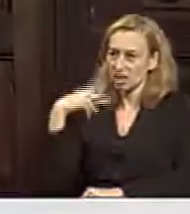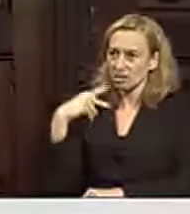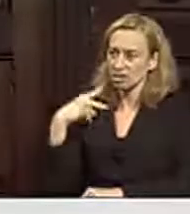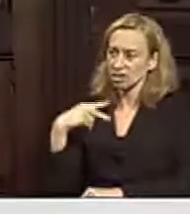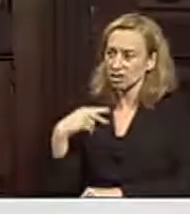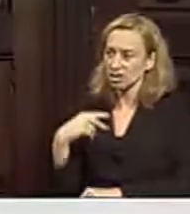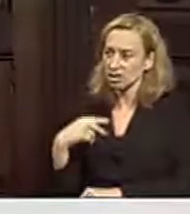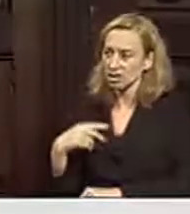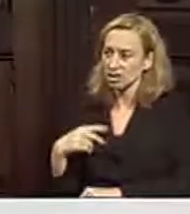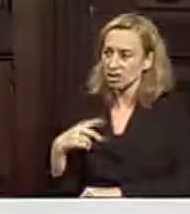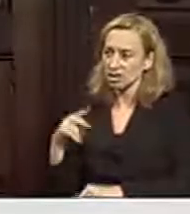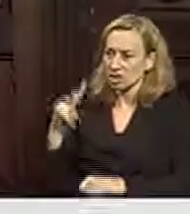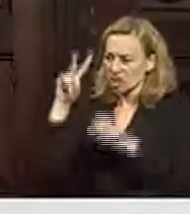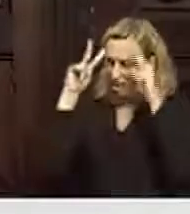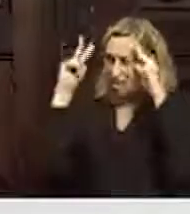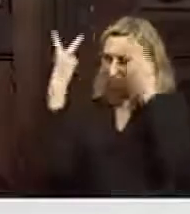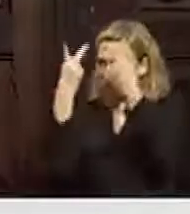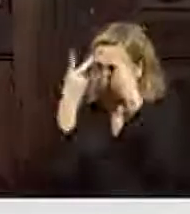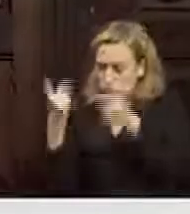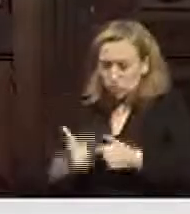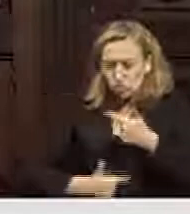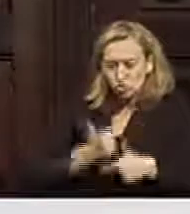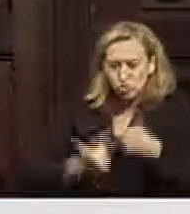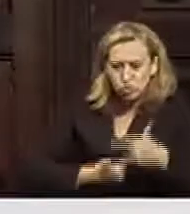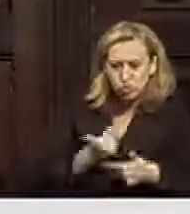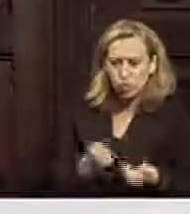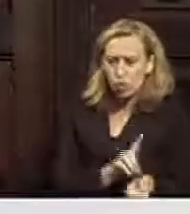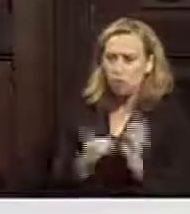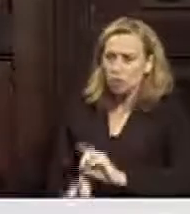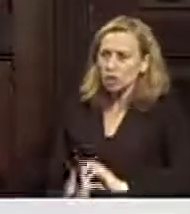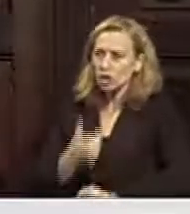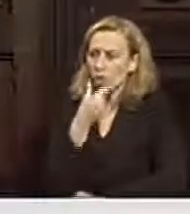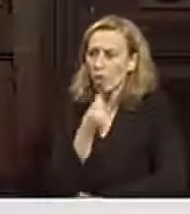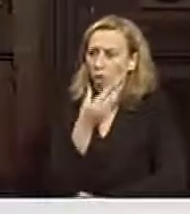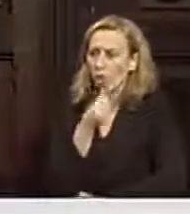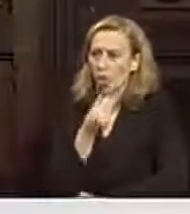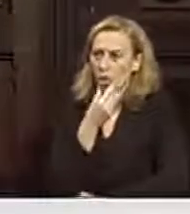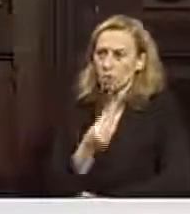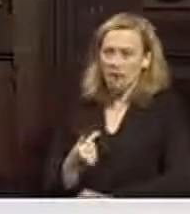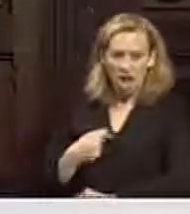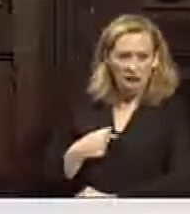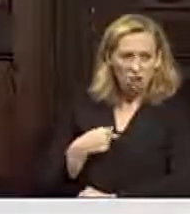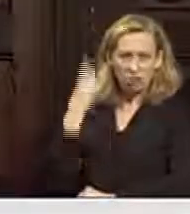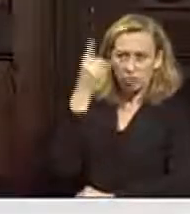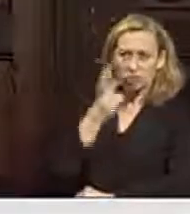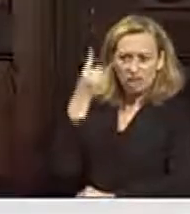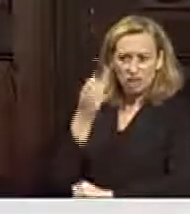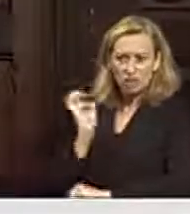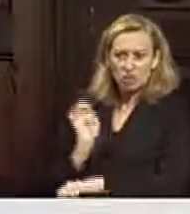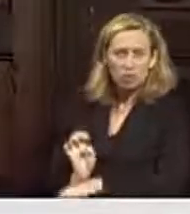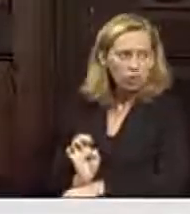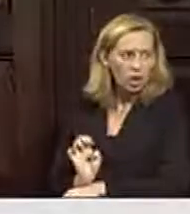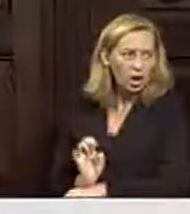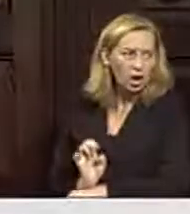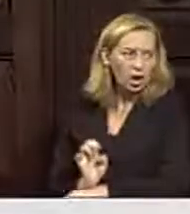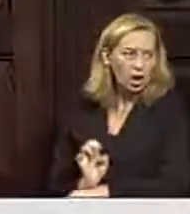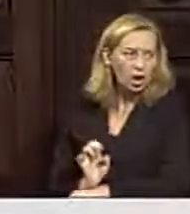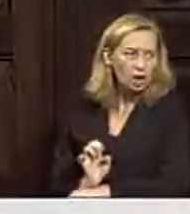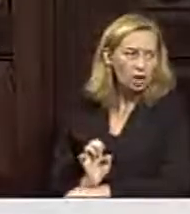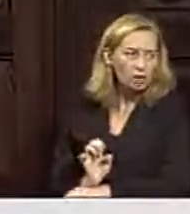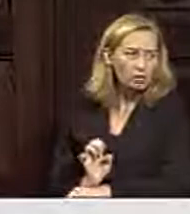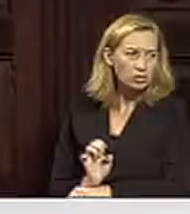lute, reaja contra este homem. Eu sou deputado estadual, a rigor, quem deveria